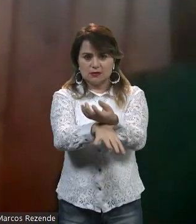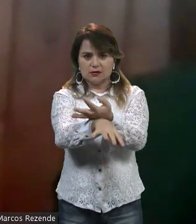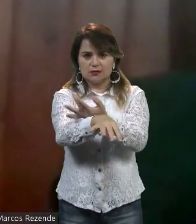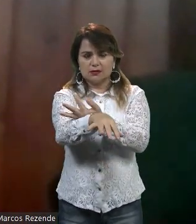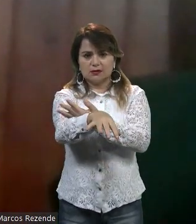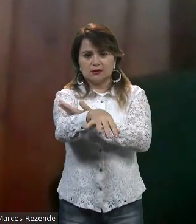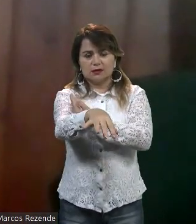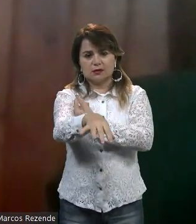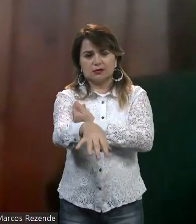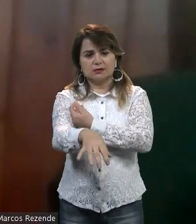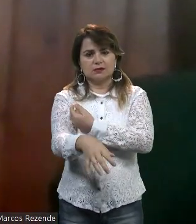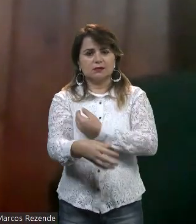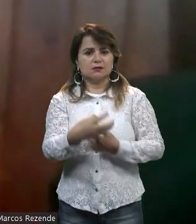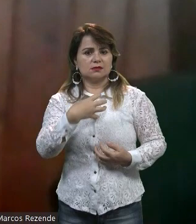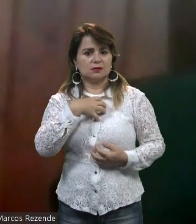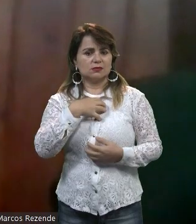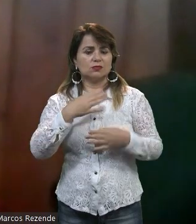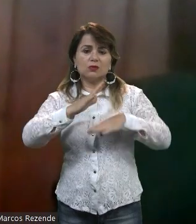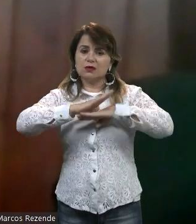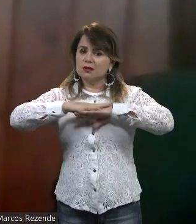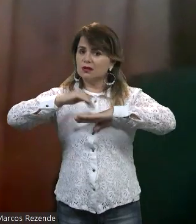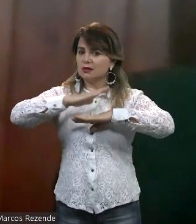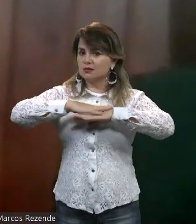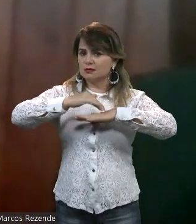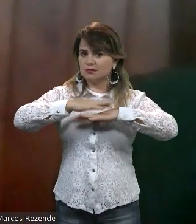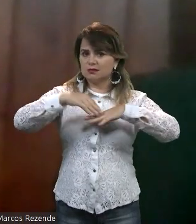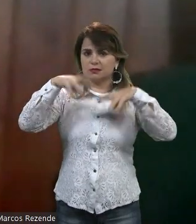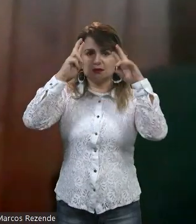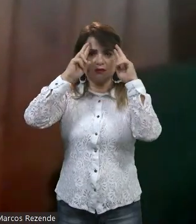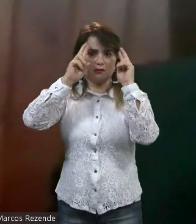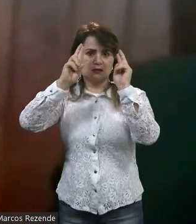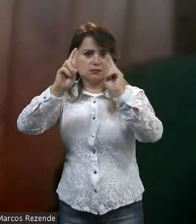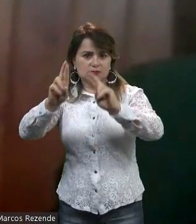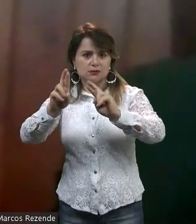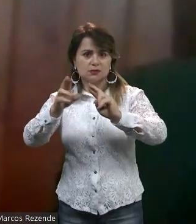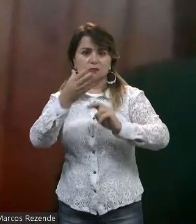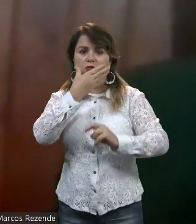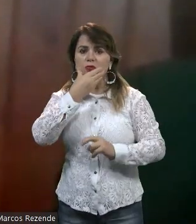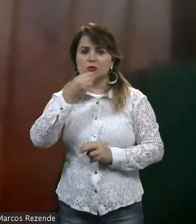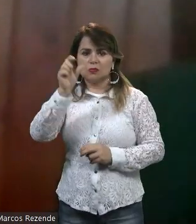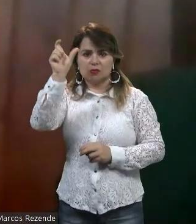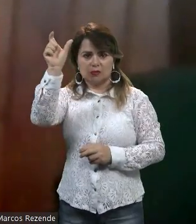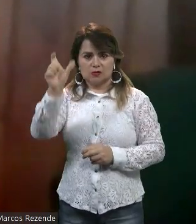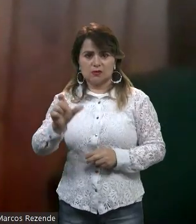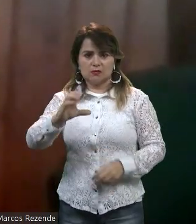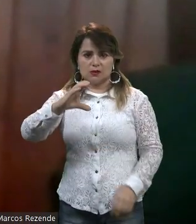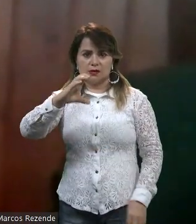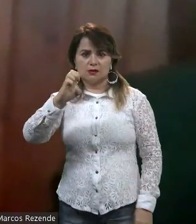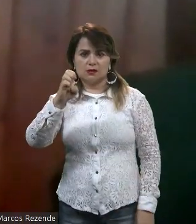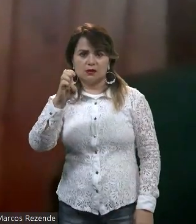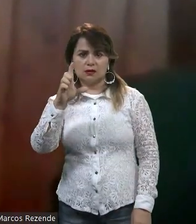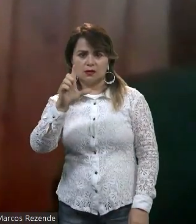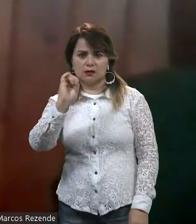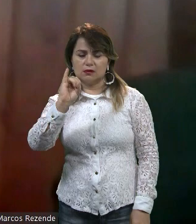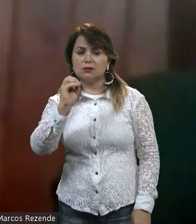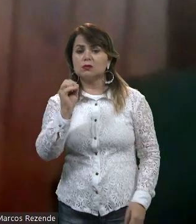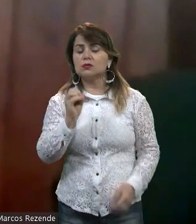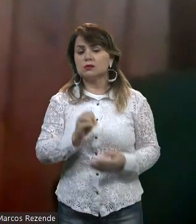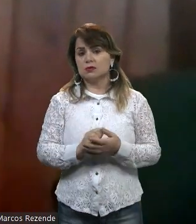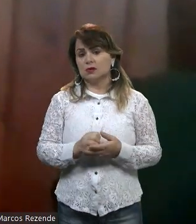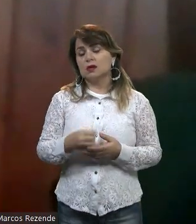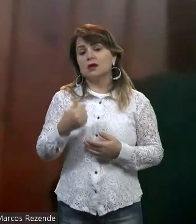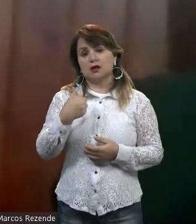aflora nesse carinho, nesse respeito pelo Célio, com quem eu também tive um excelente,